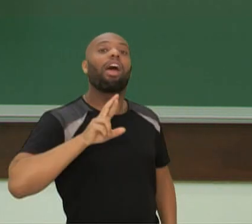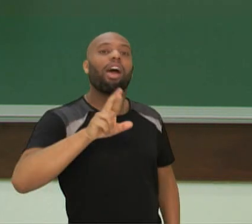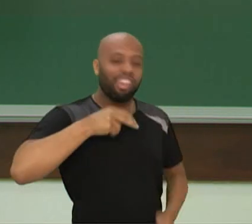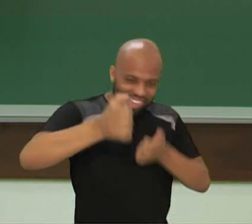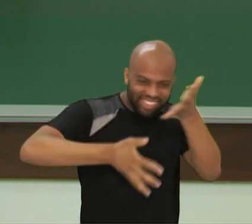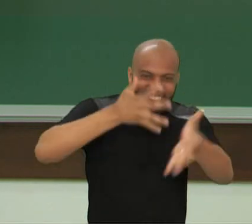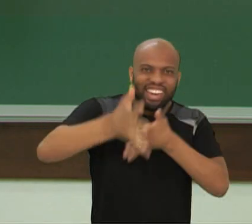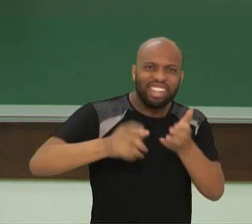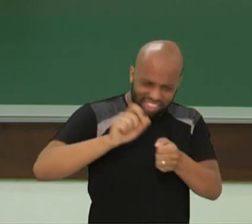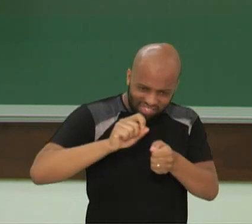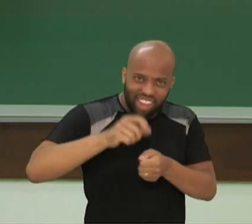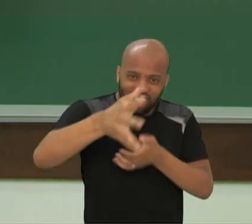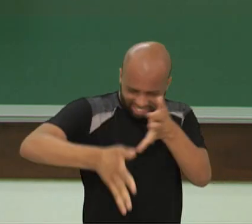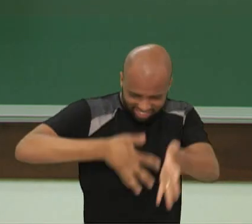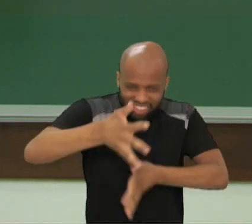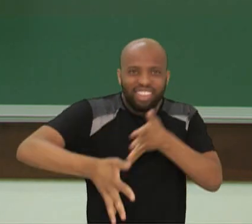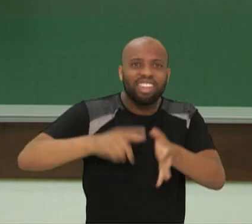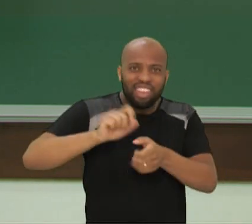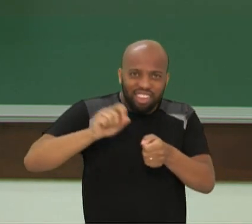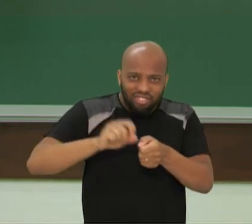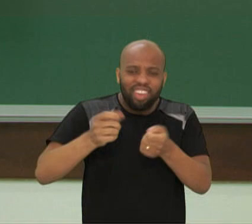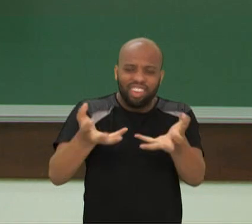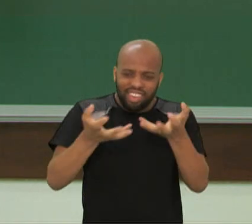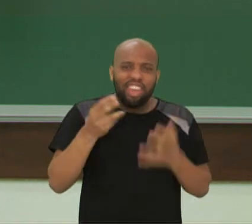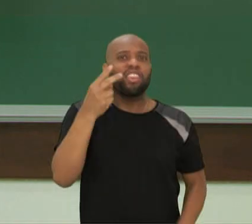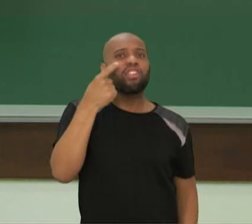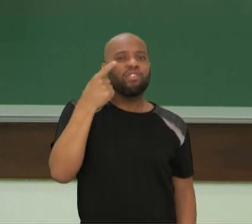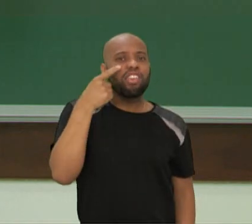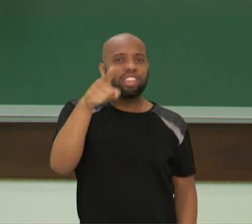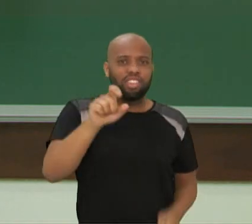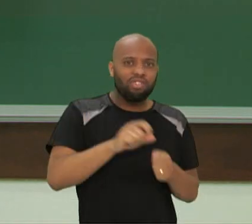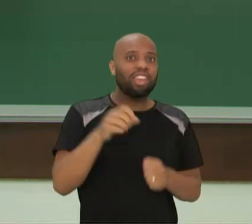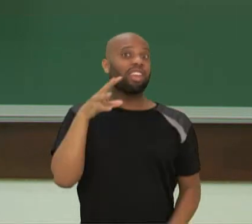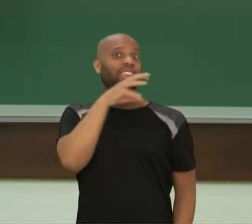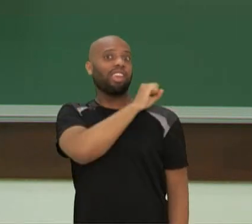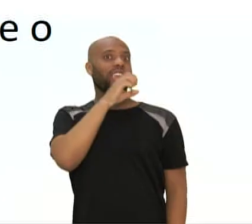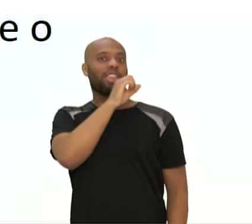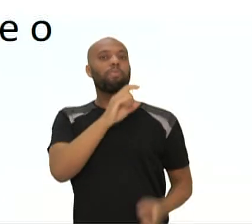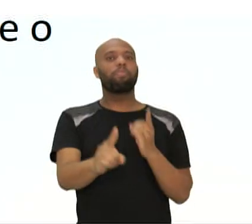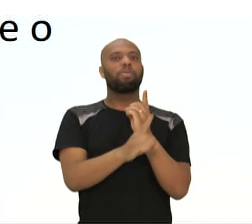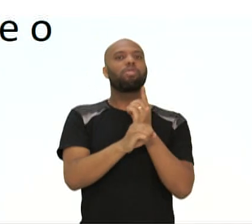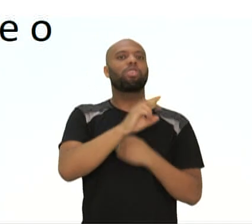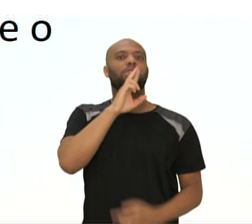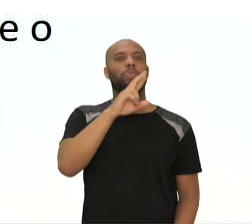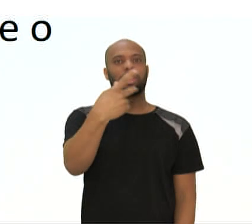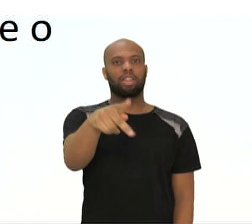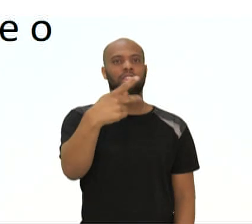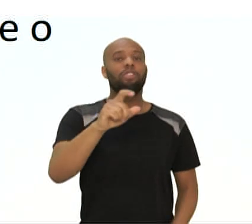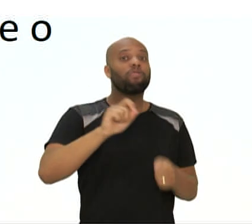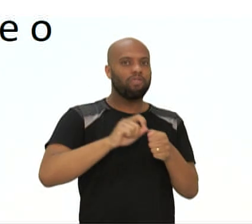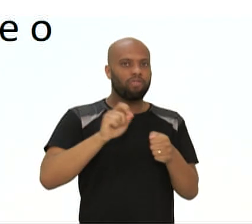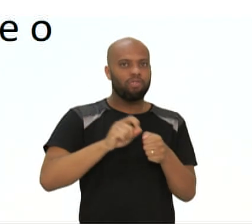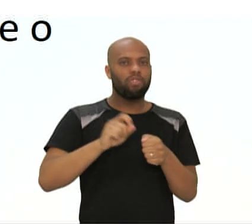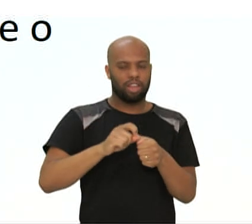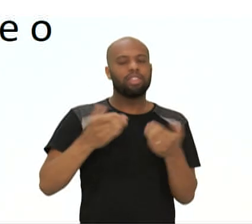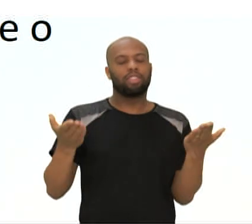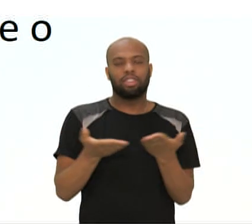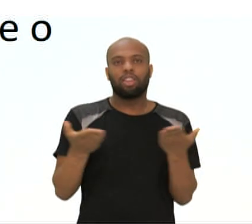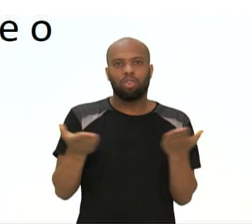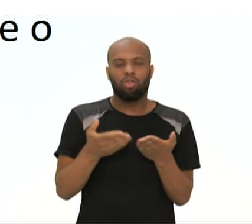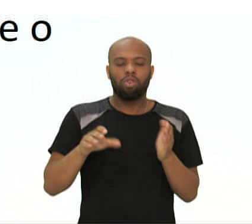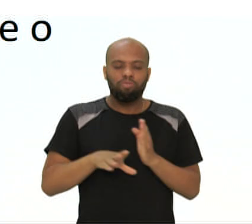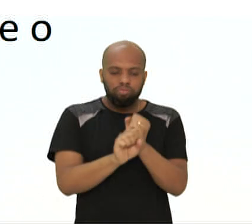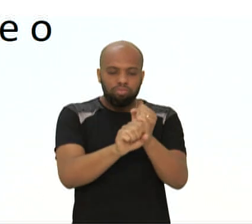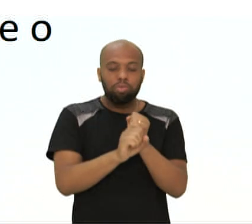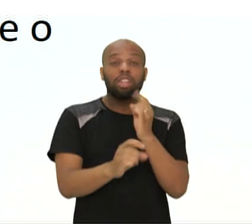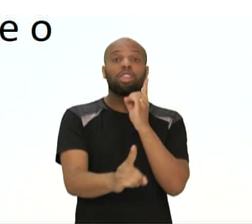eu quero ouvir você fazendo aí rapidinho para a gente verificar o resultado de vocês. Gente, façam aí, não deixem de fazer